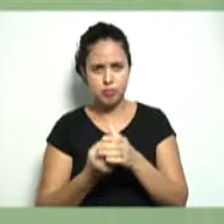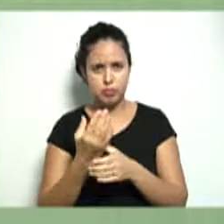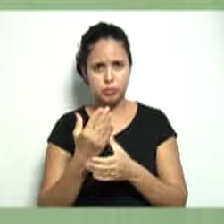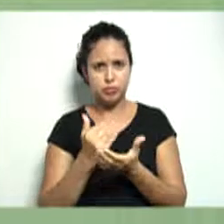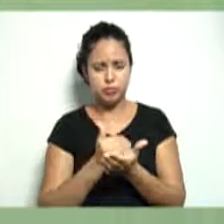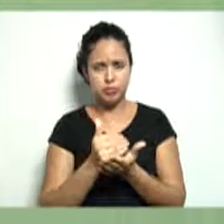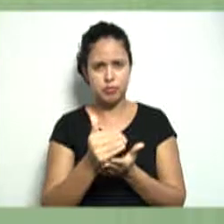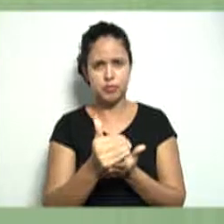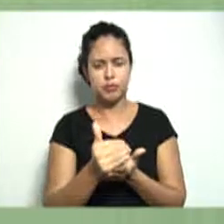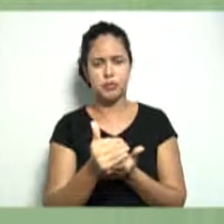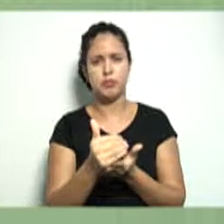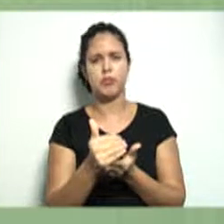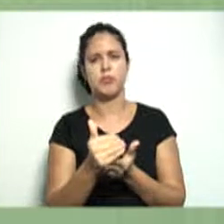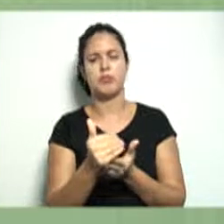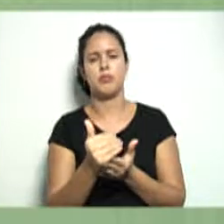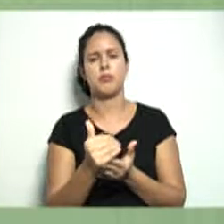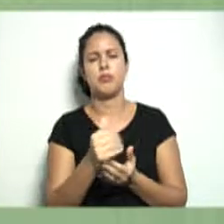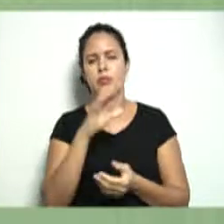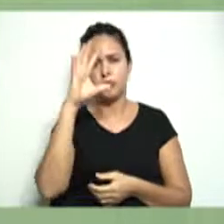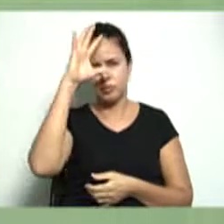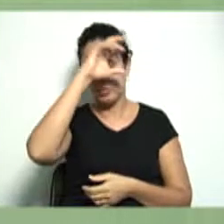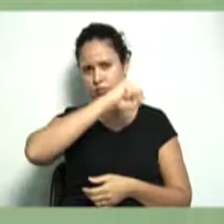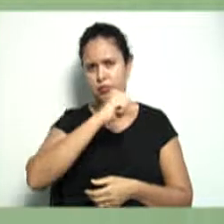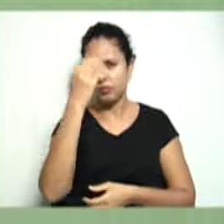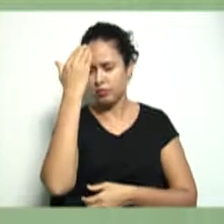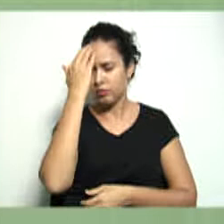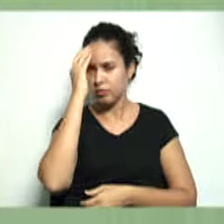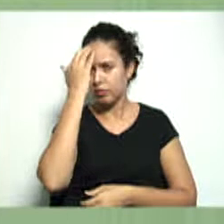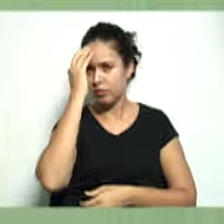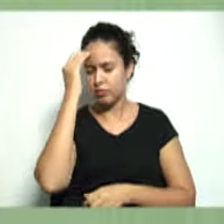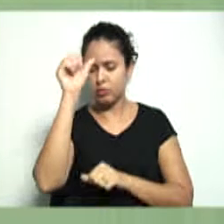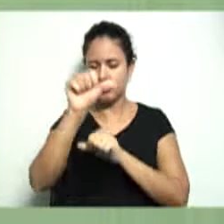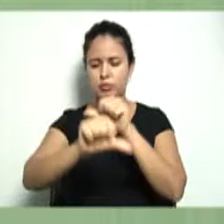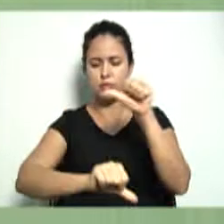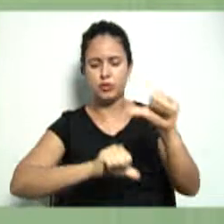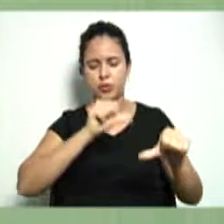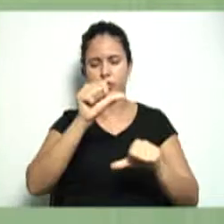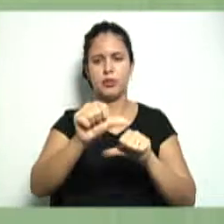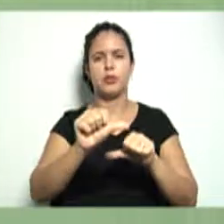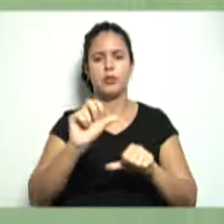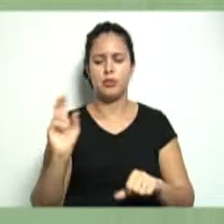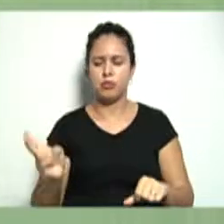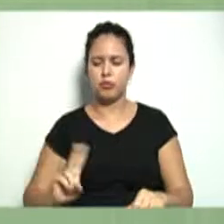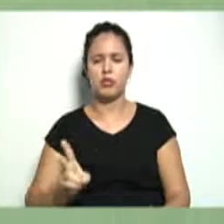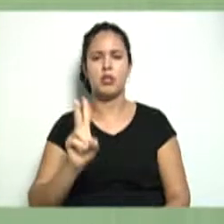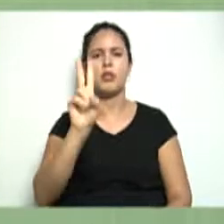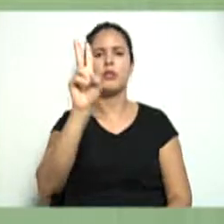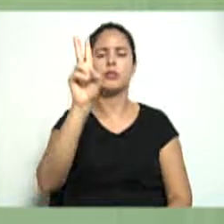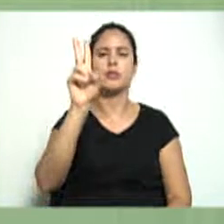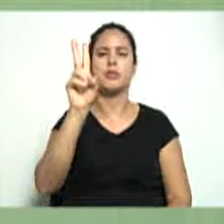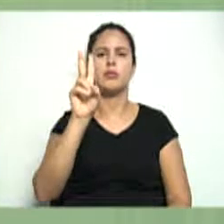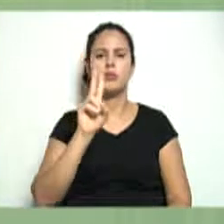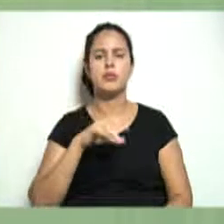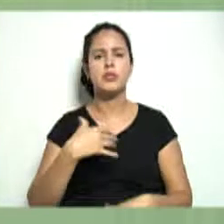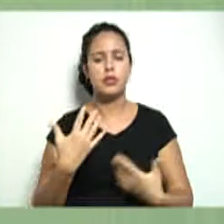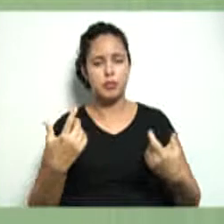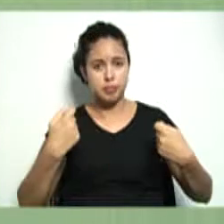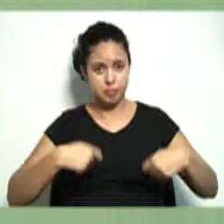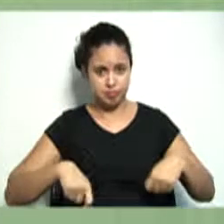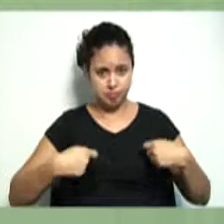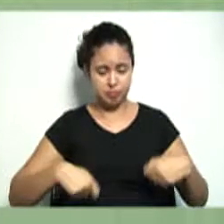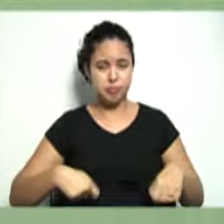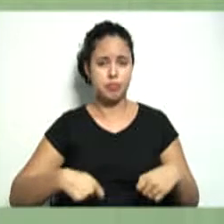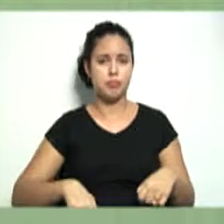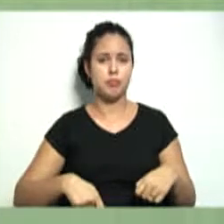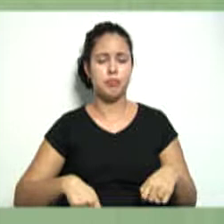de produção, o saber se transforma em valor, Dessa forma, há necessidade de,